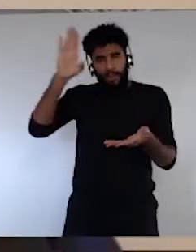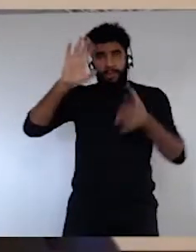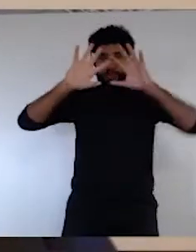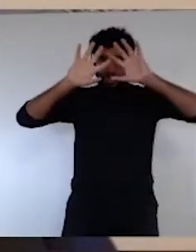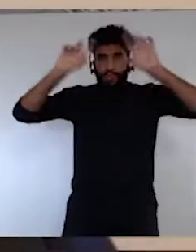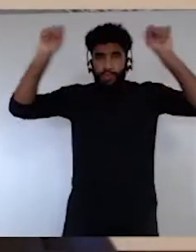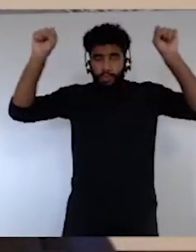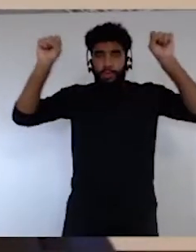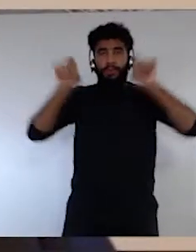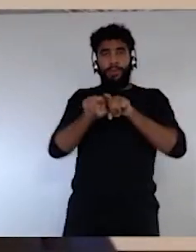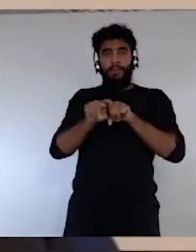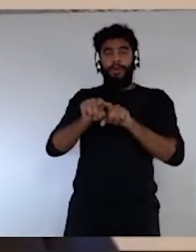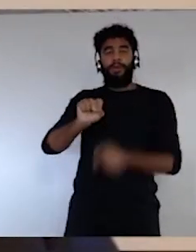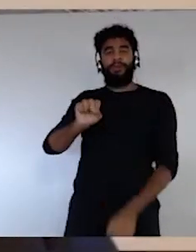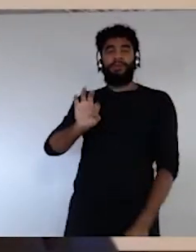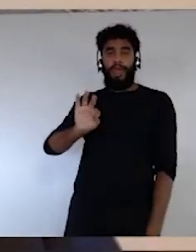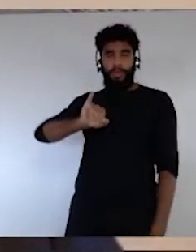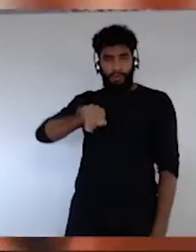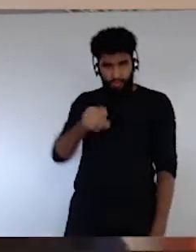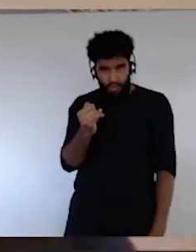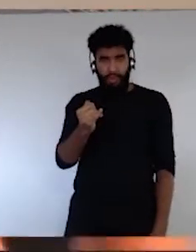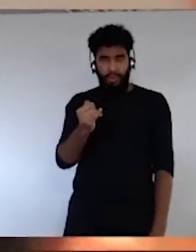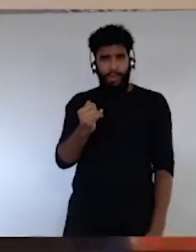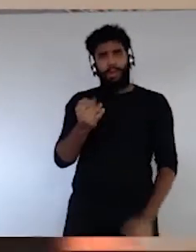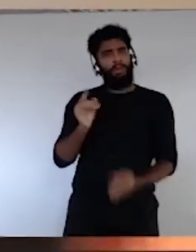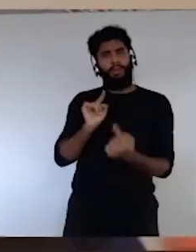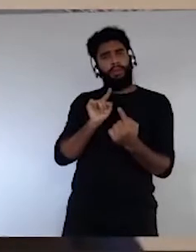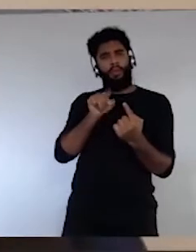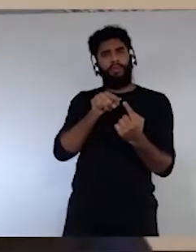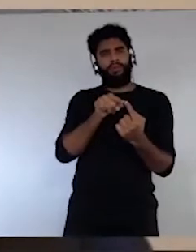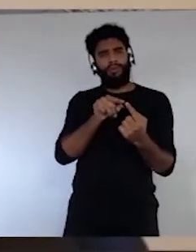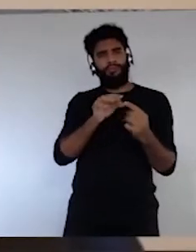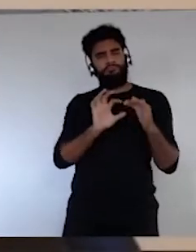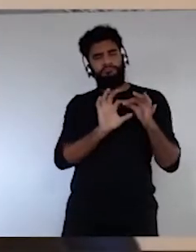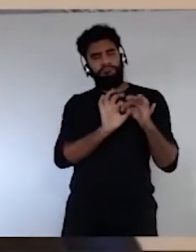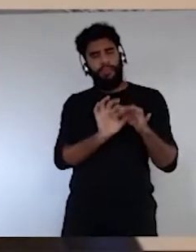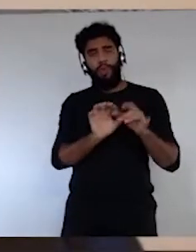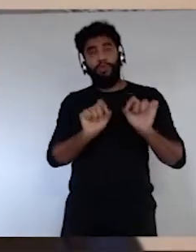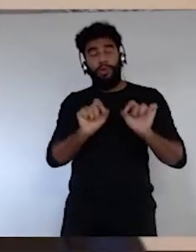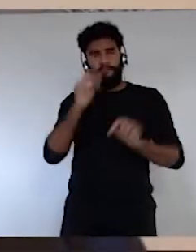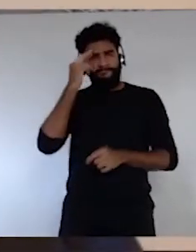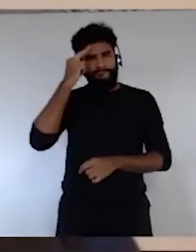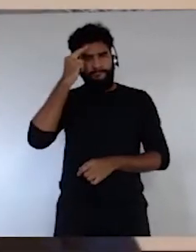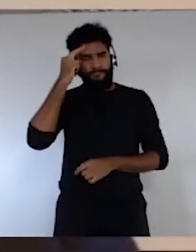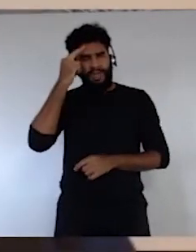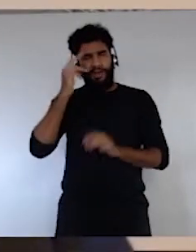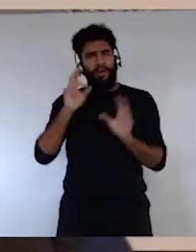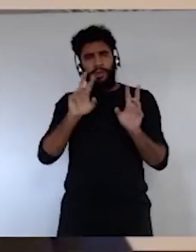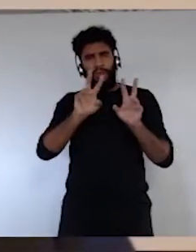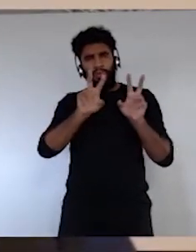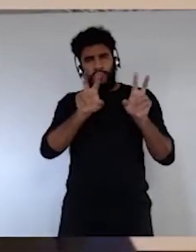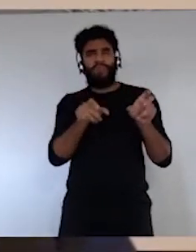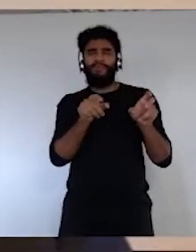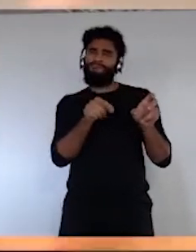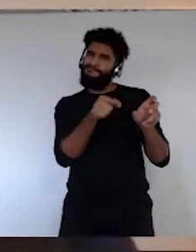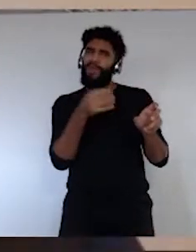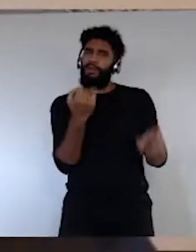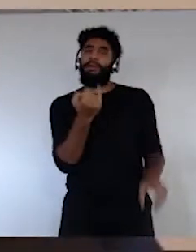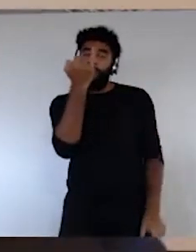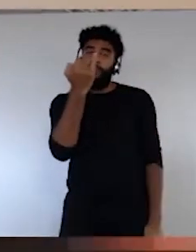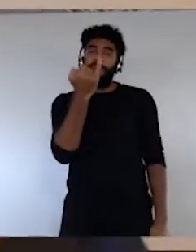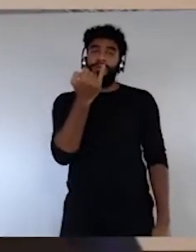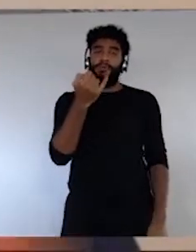e STJ, no sentido de refletir sobre alguns temas que nos parecem oportunos,